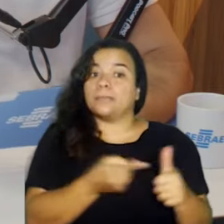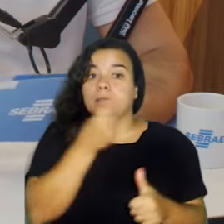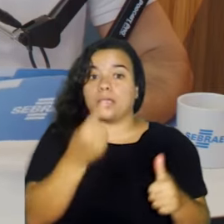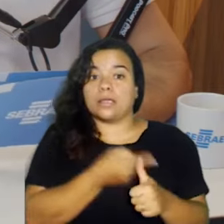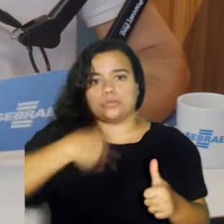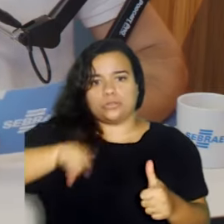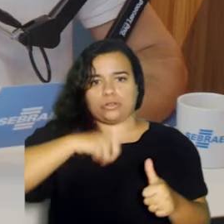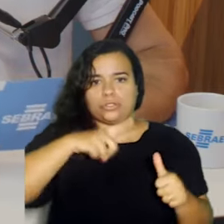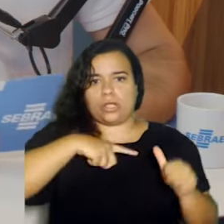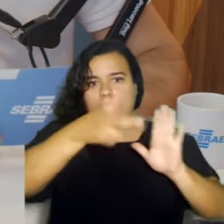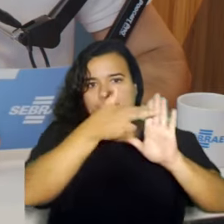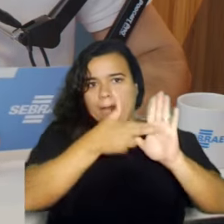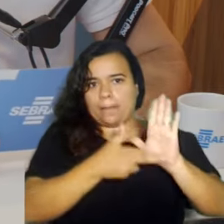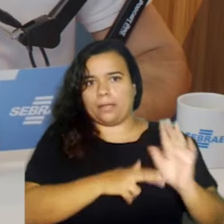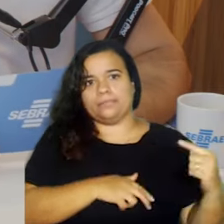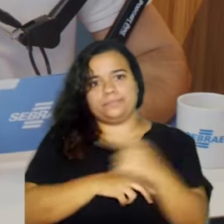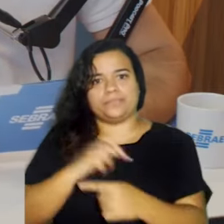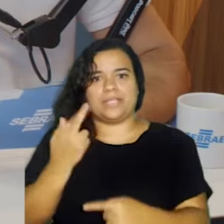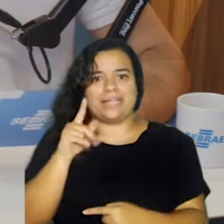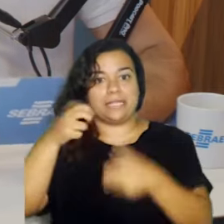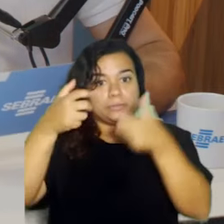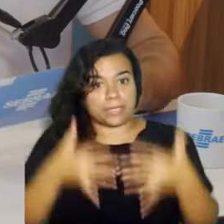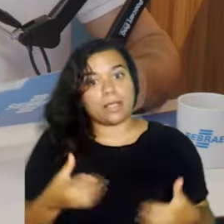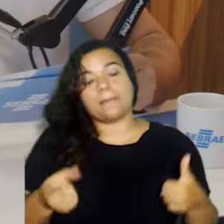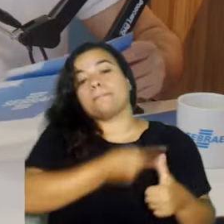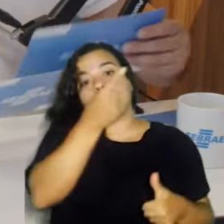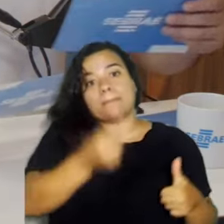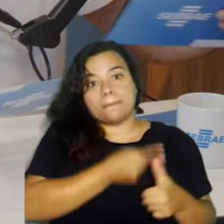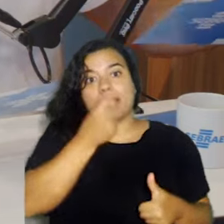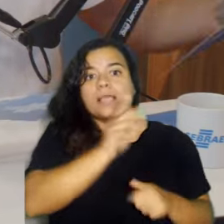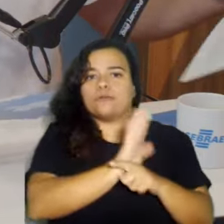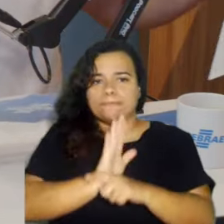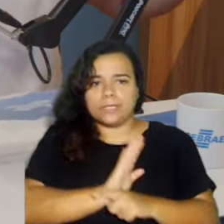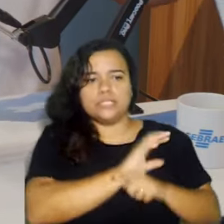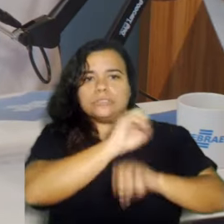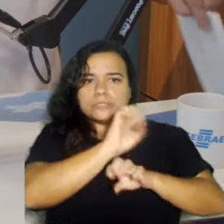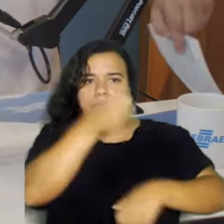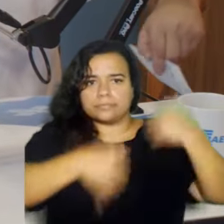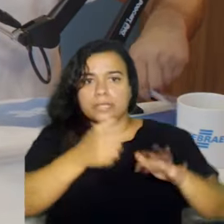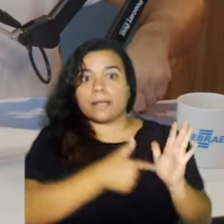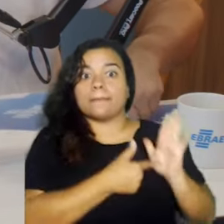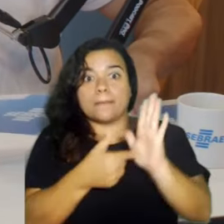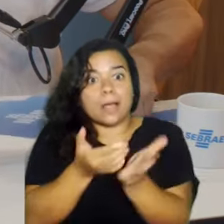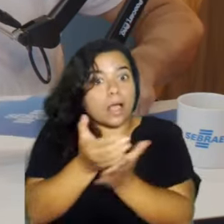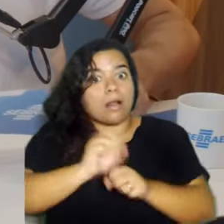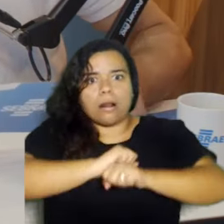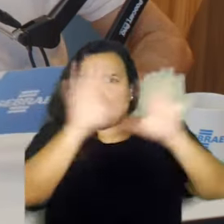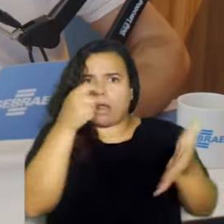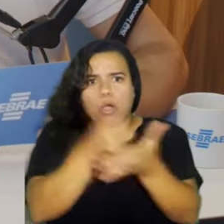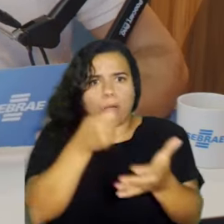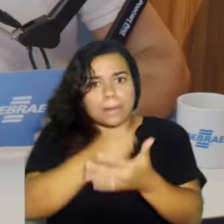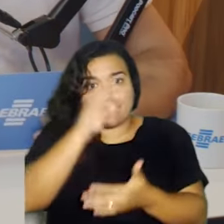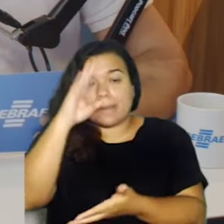regras que a Graciele vai frisar aqui pra gente agora exato no primeiro vde cast vocês já fizeram uma introdução muito clara das principais